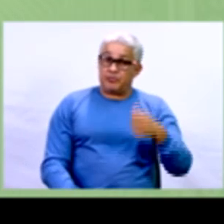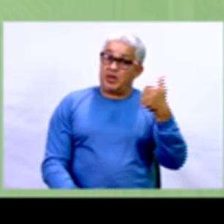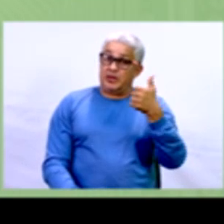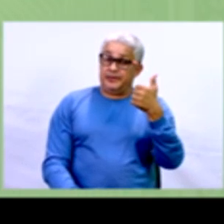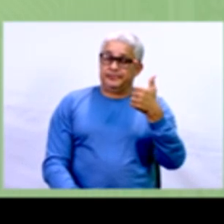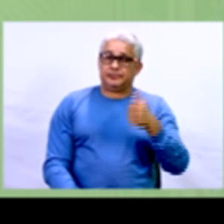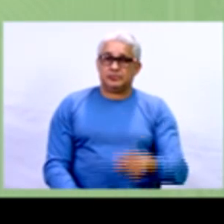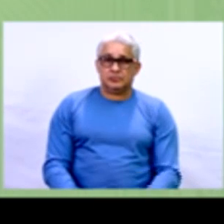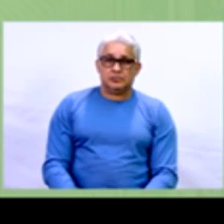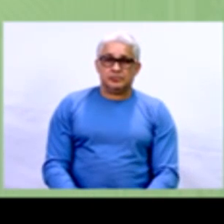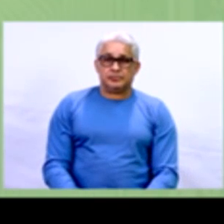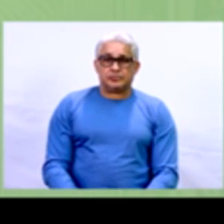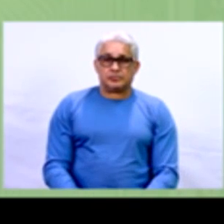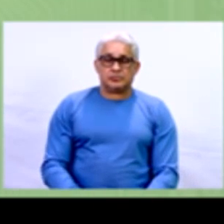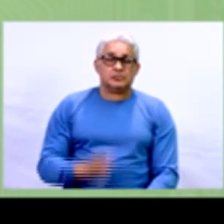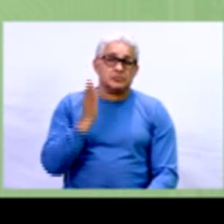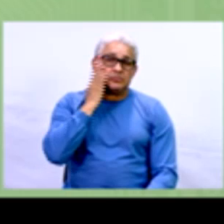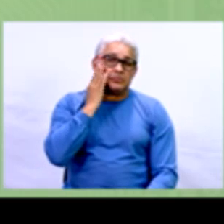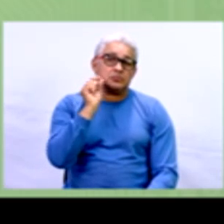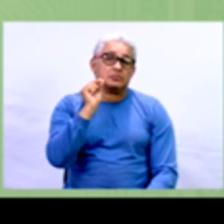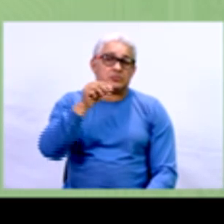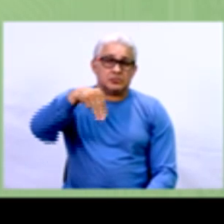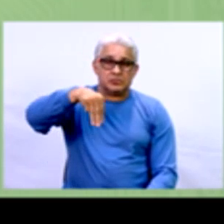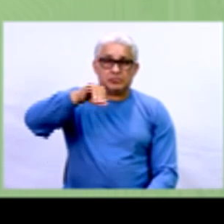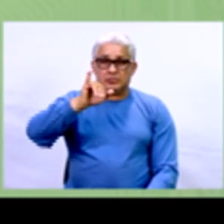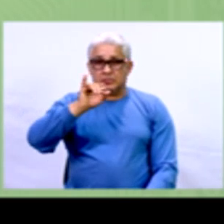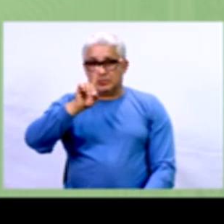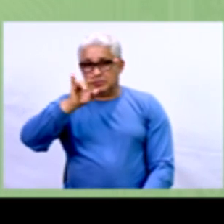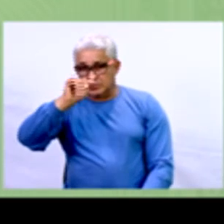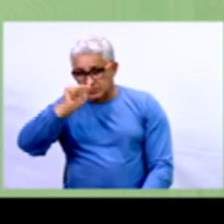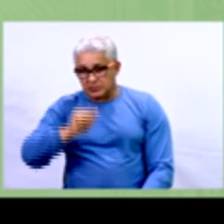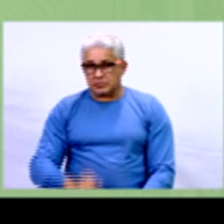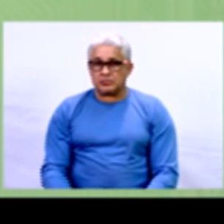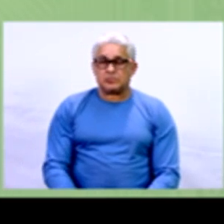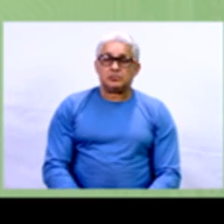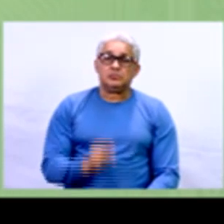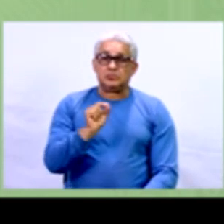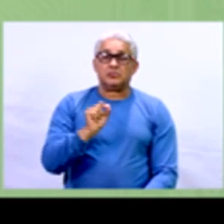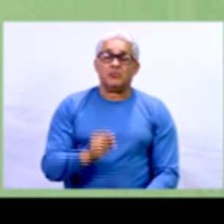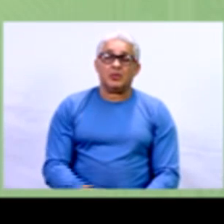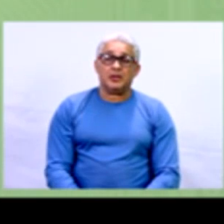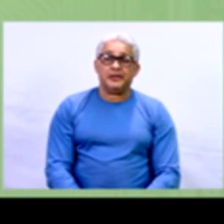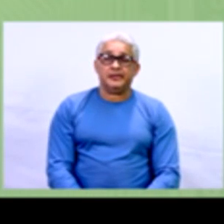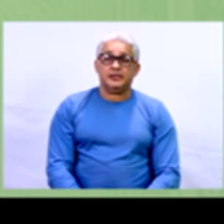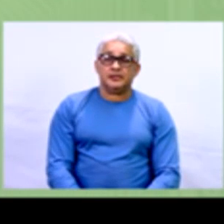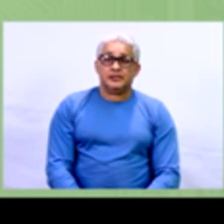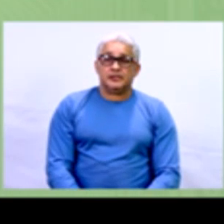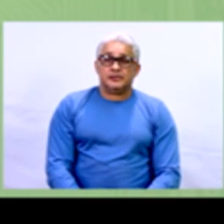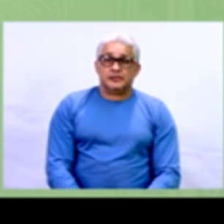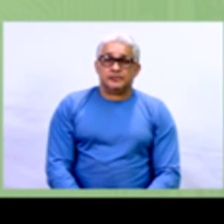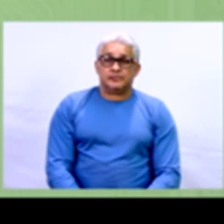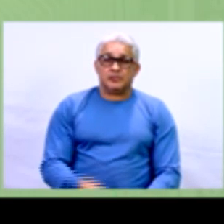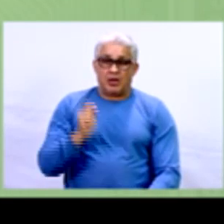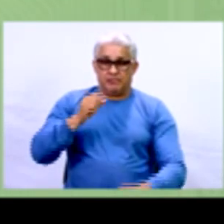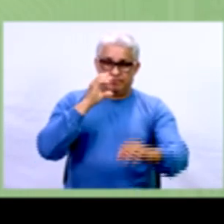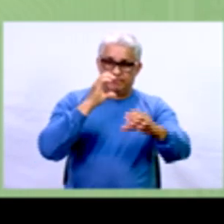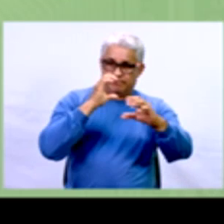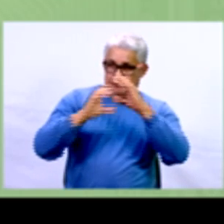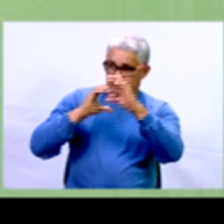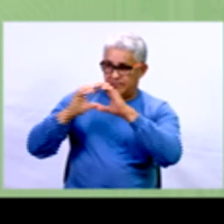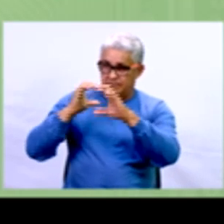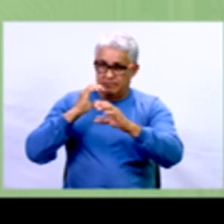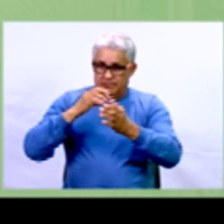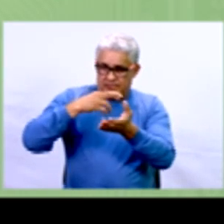Primeiramente, vamos saber o que é uma mídia. Mídia é um veículo utilizado para a comunicação da